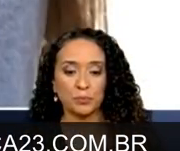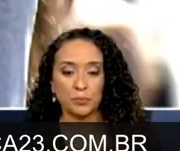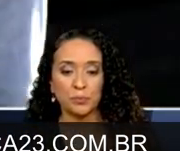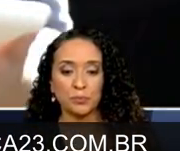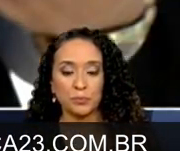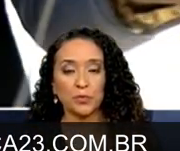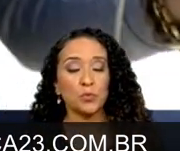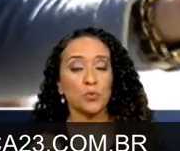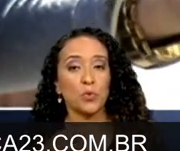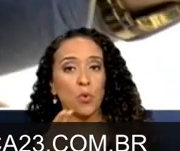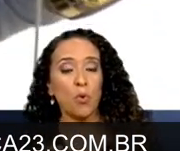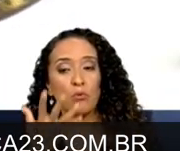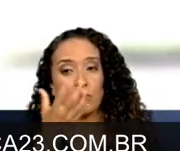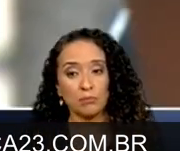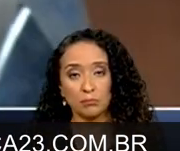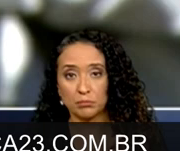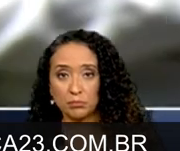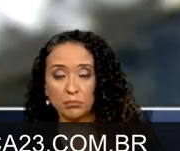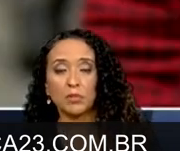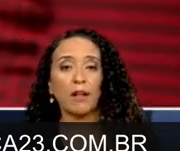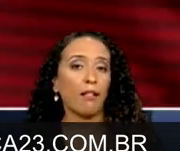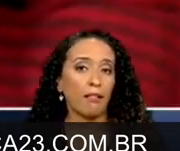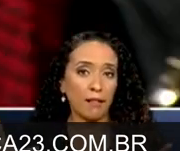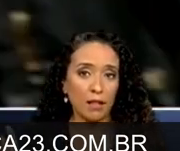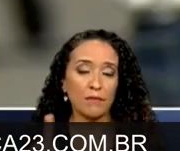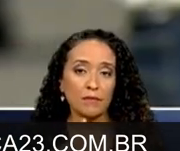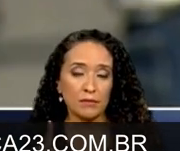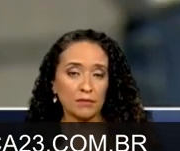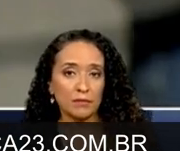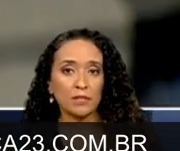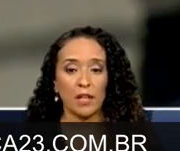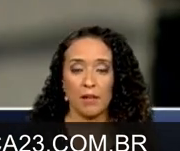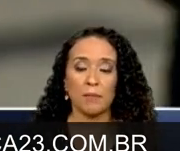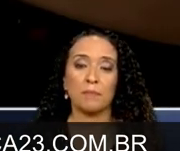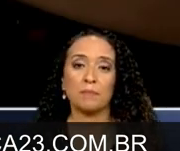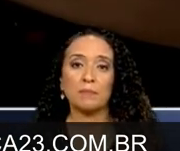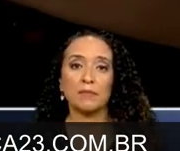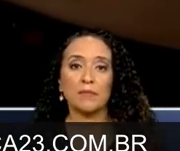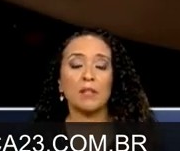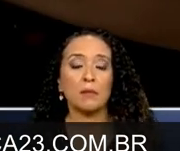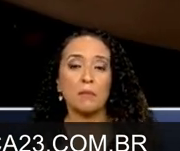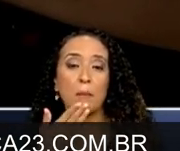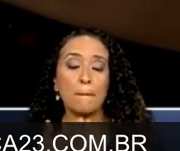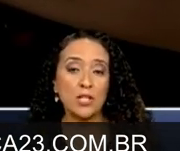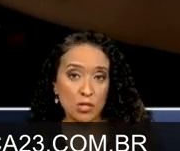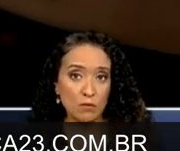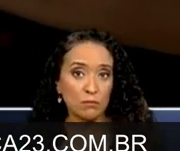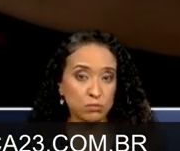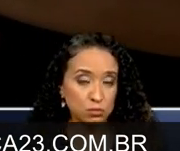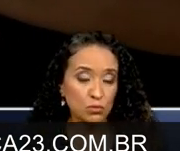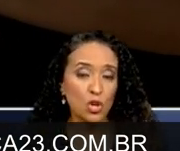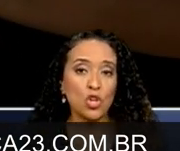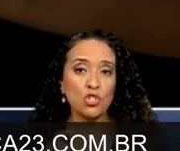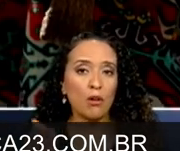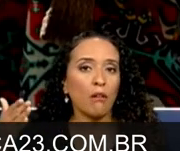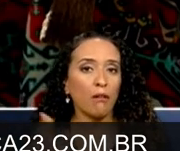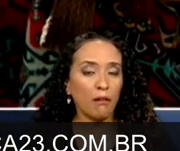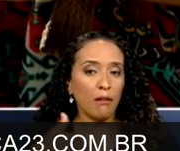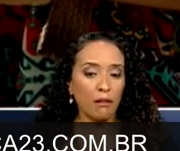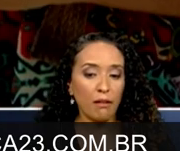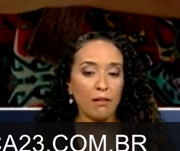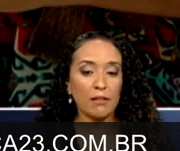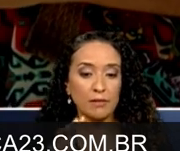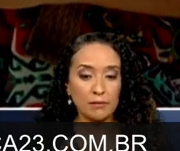celularseguro.mj.gov.br ou nos aplicativos disponíveis na loja virtual do celular. Para pedir o bloqueio, é só acessar o site